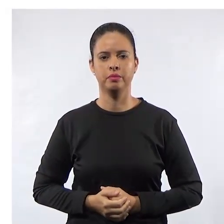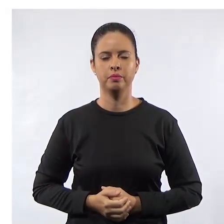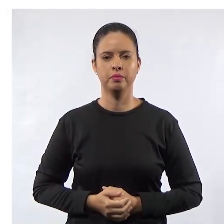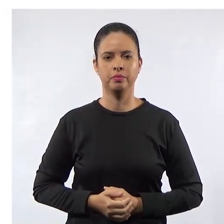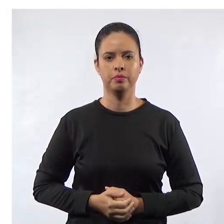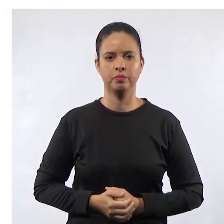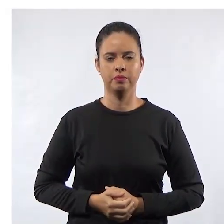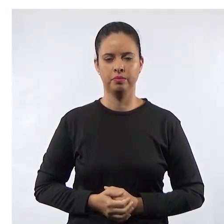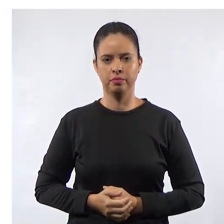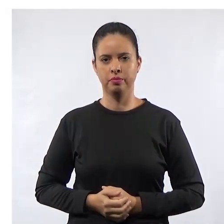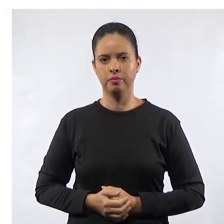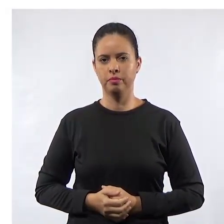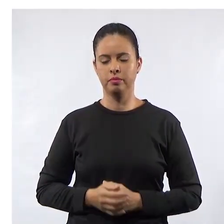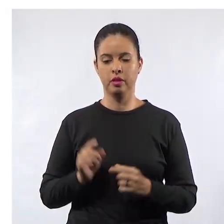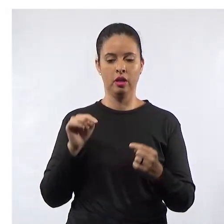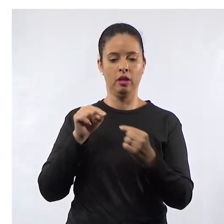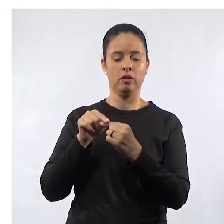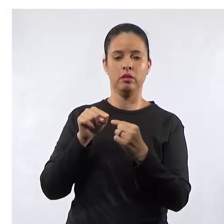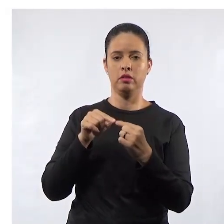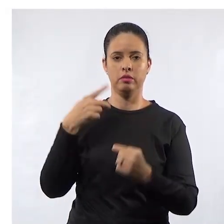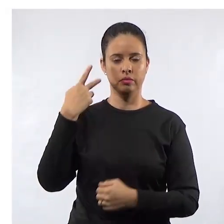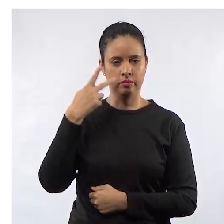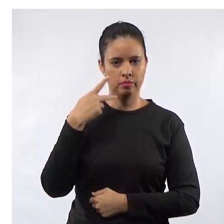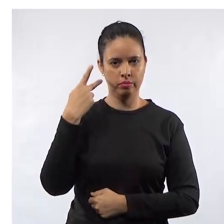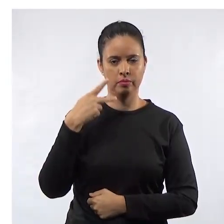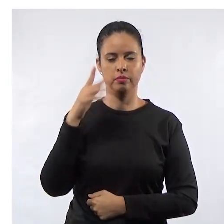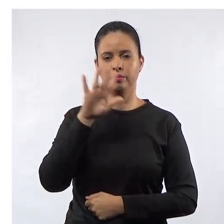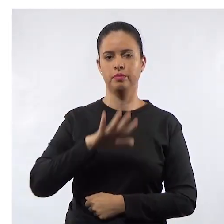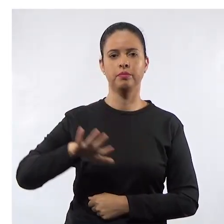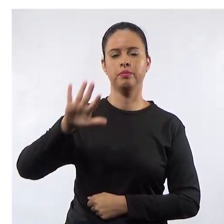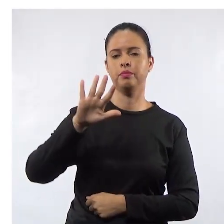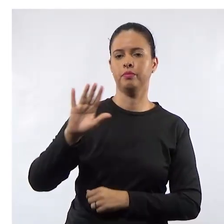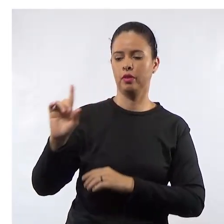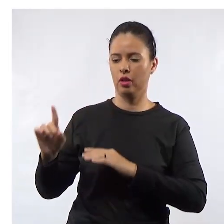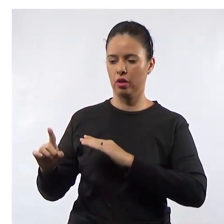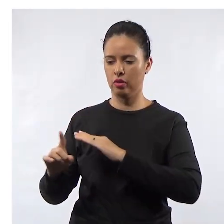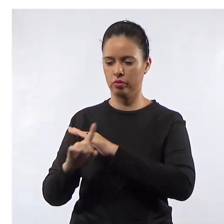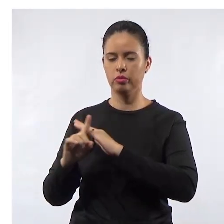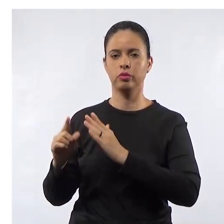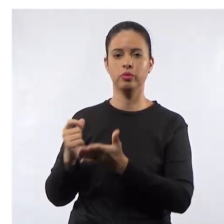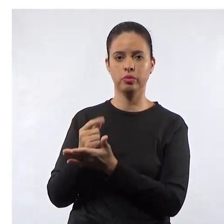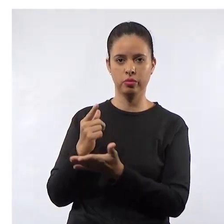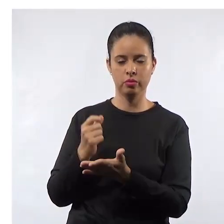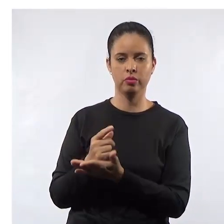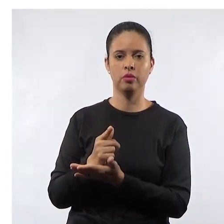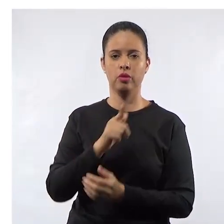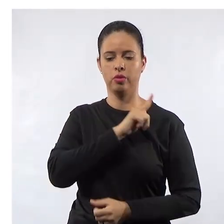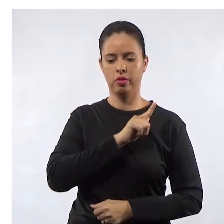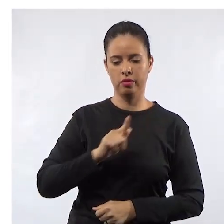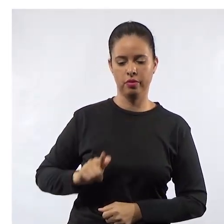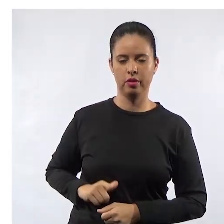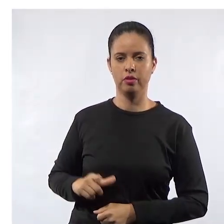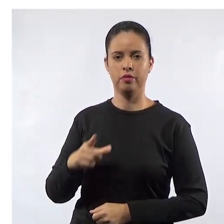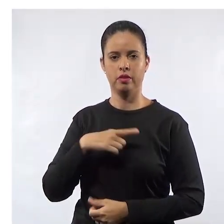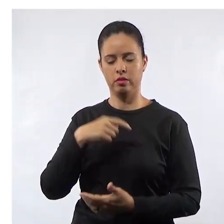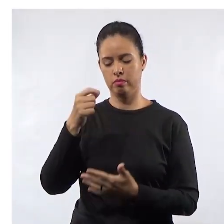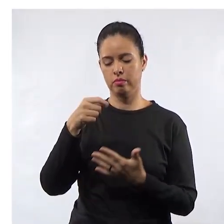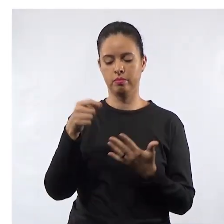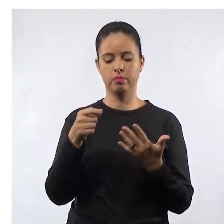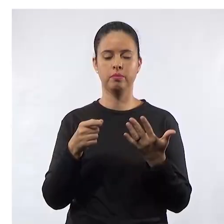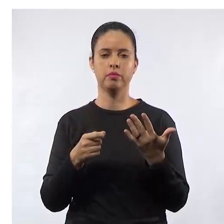redação. Olha só: para a execução da Política Nacional das Relações de Consumo, contará o poder público com os